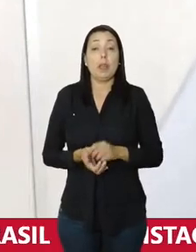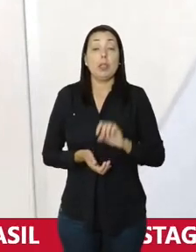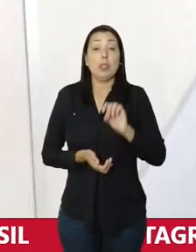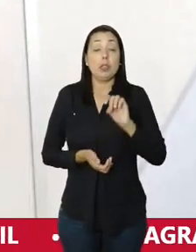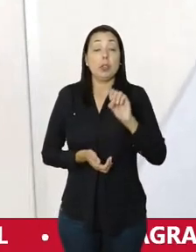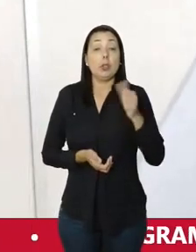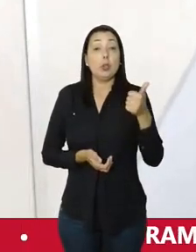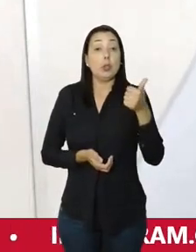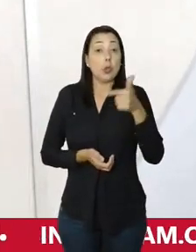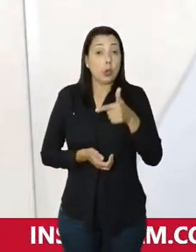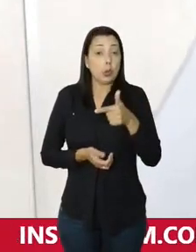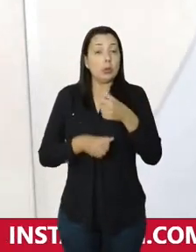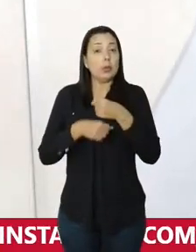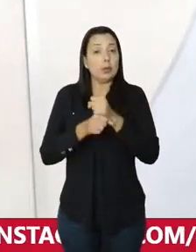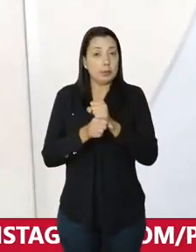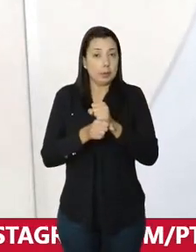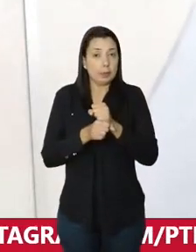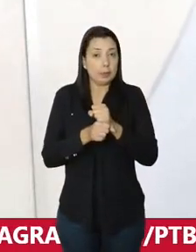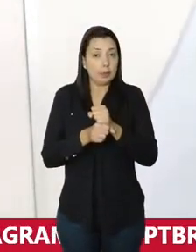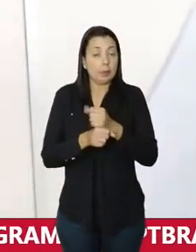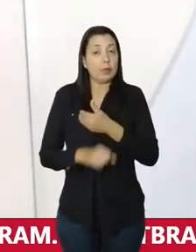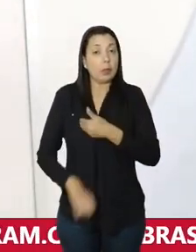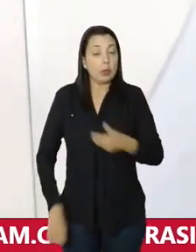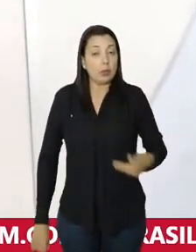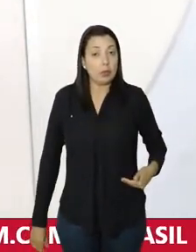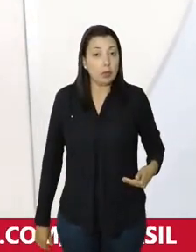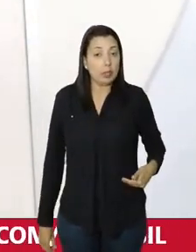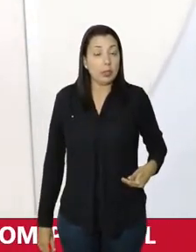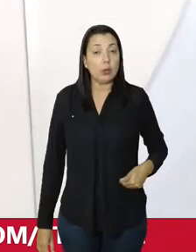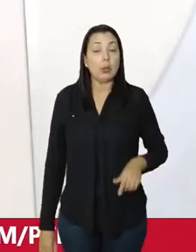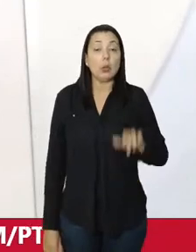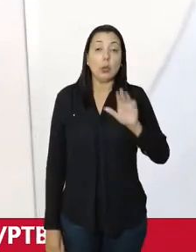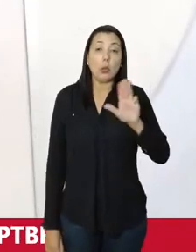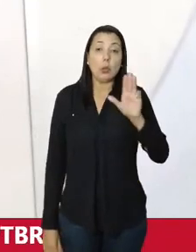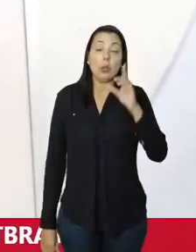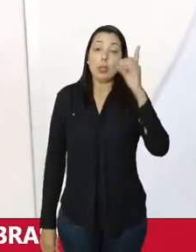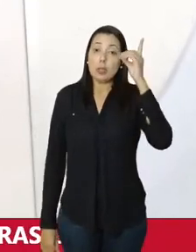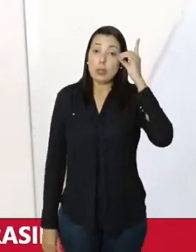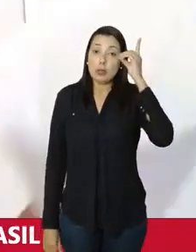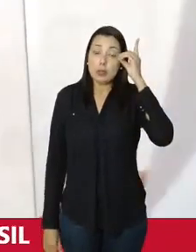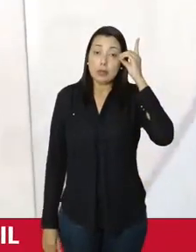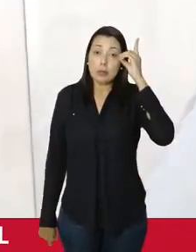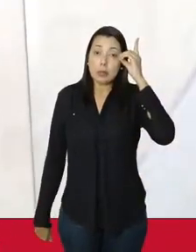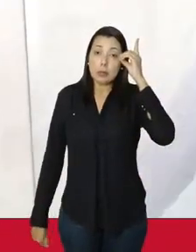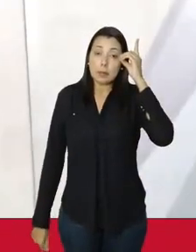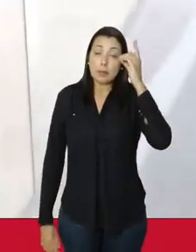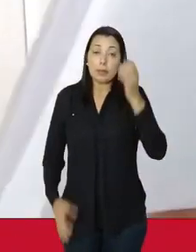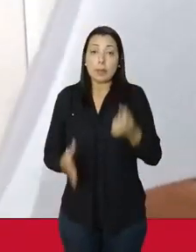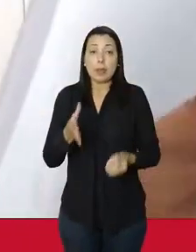12 anos, os governos Lula e Dilma